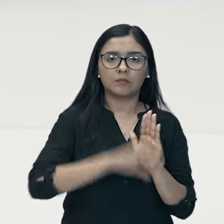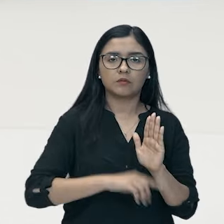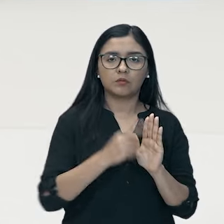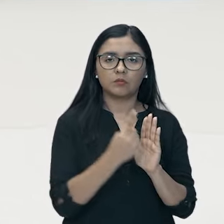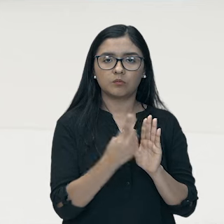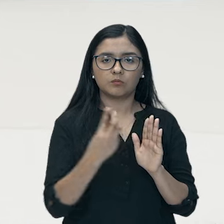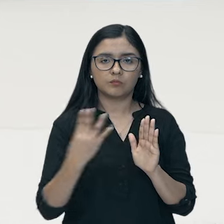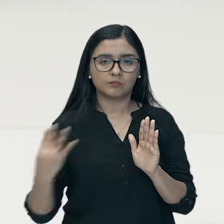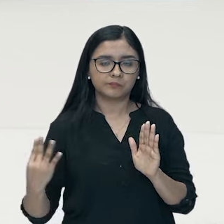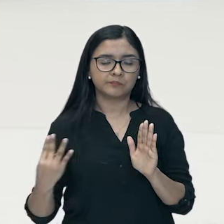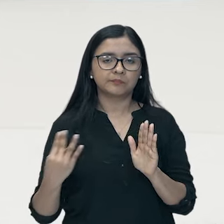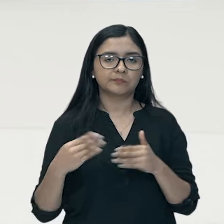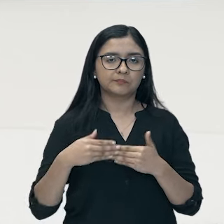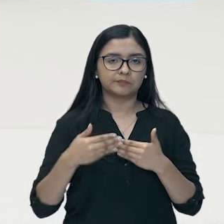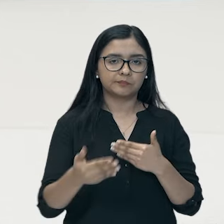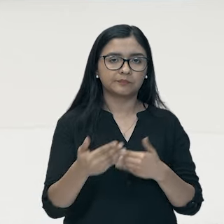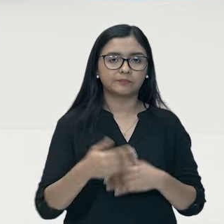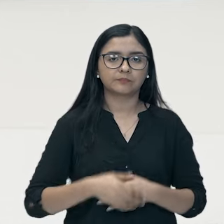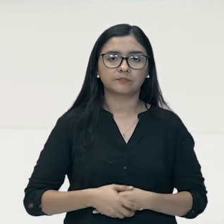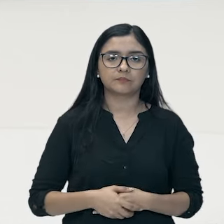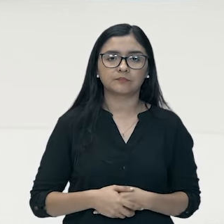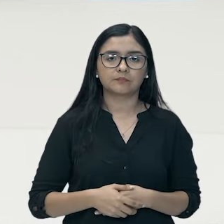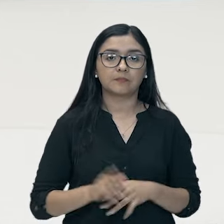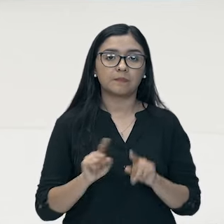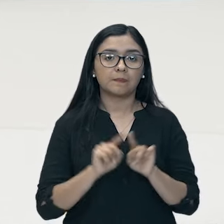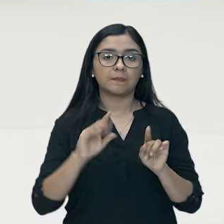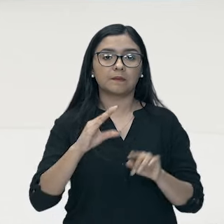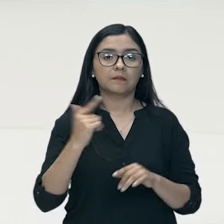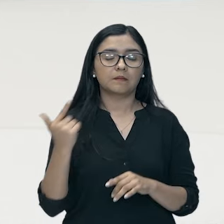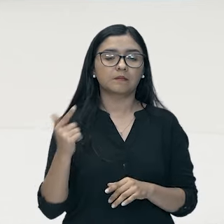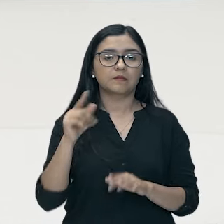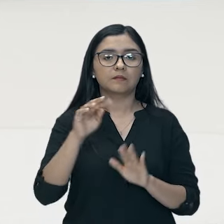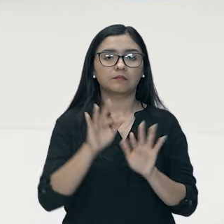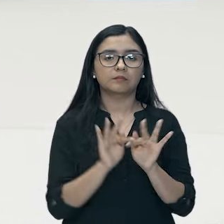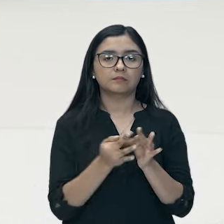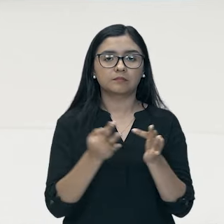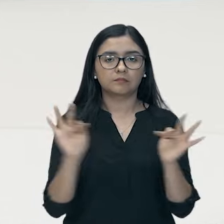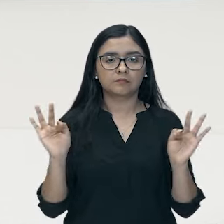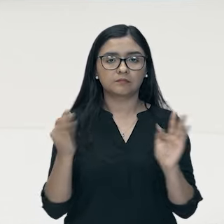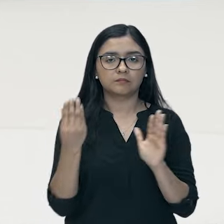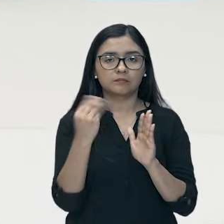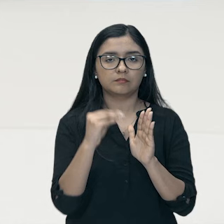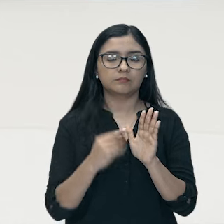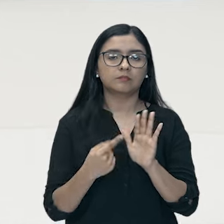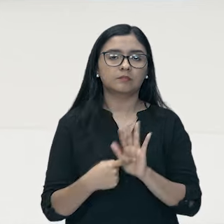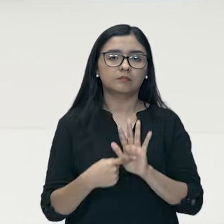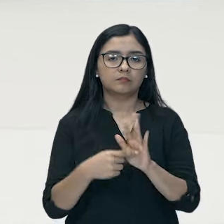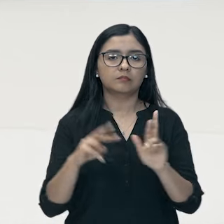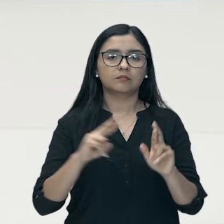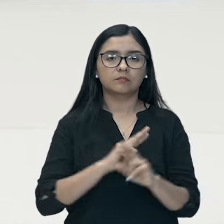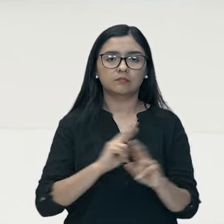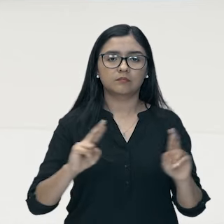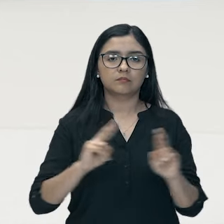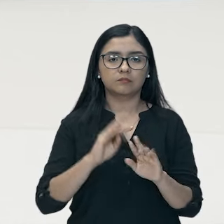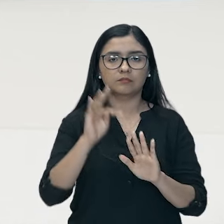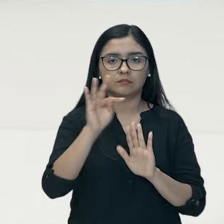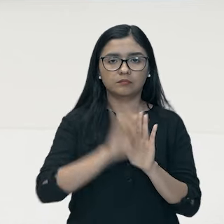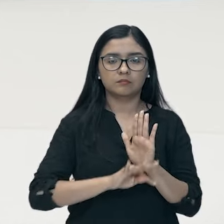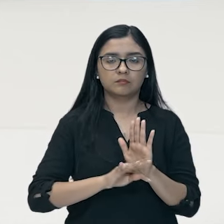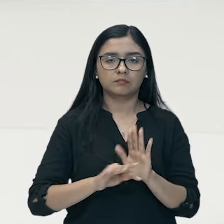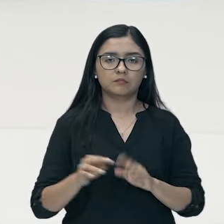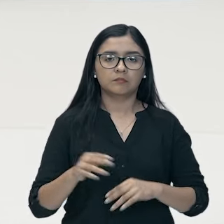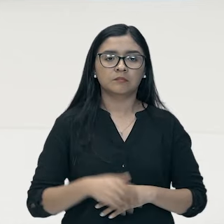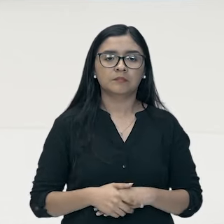continua com o Capítulo dois assim por diante Mas claro que a frase é colocada ali apresenta uma relação com todo o livro tá